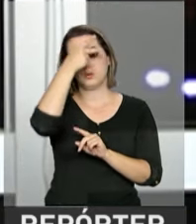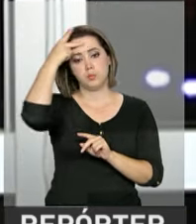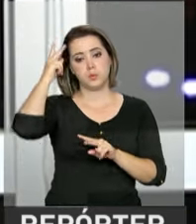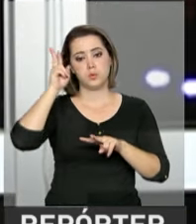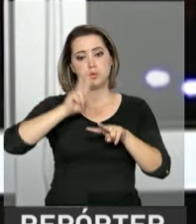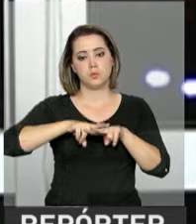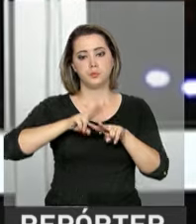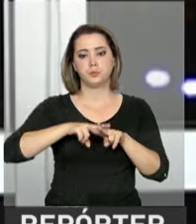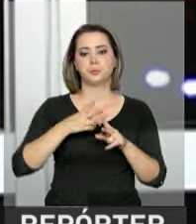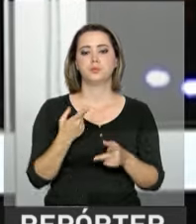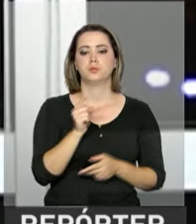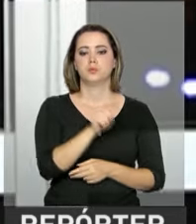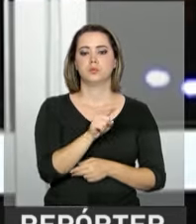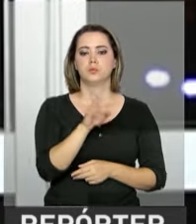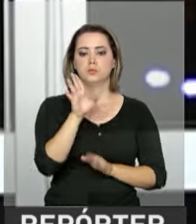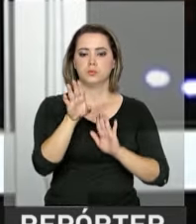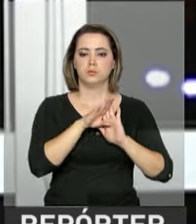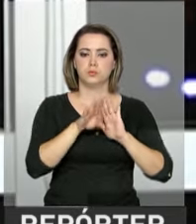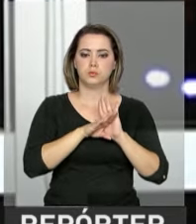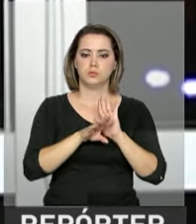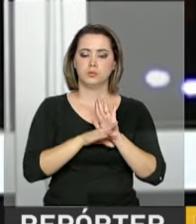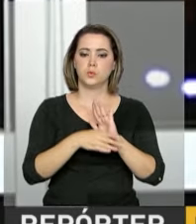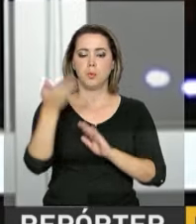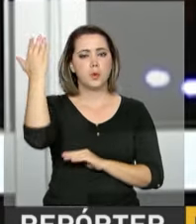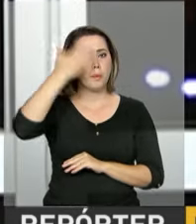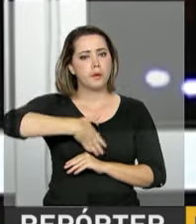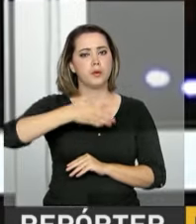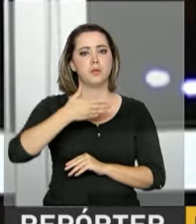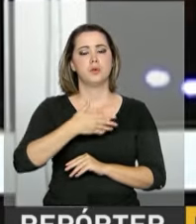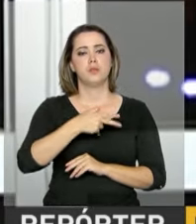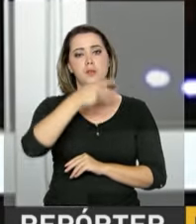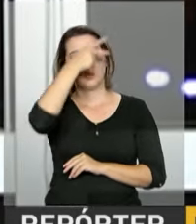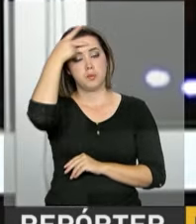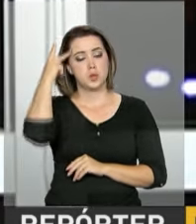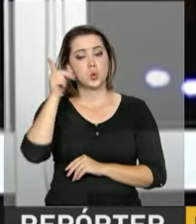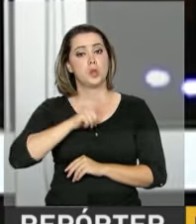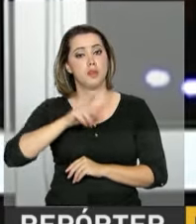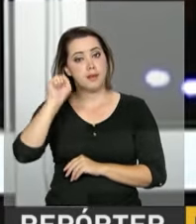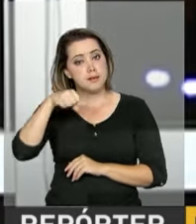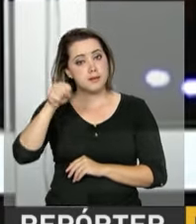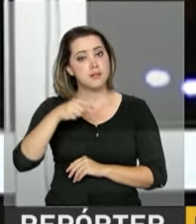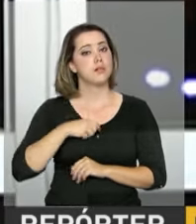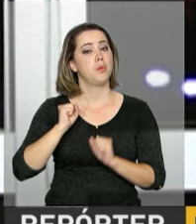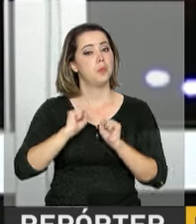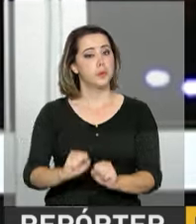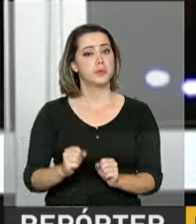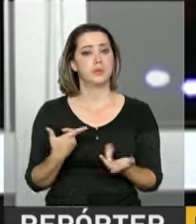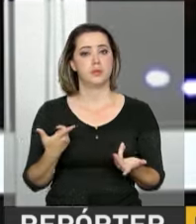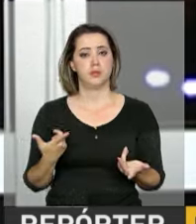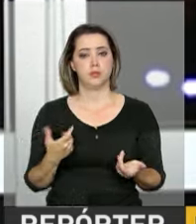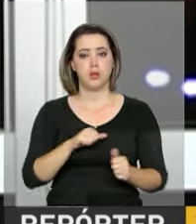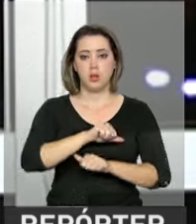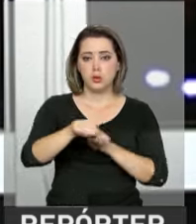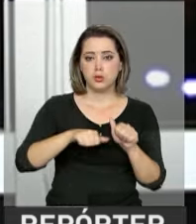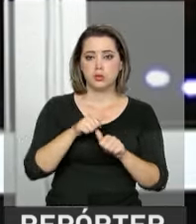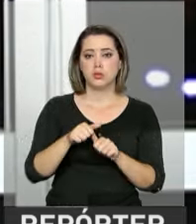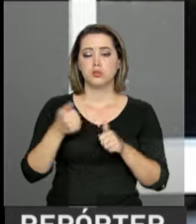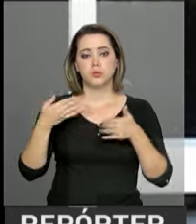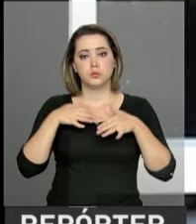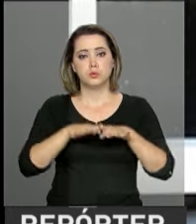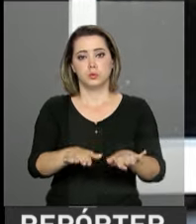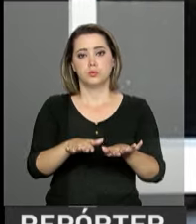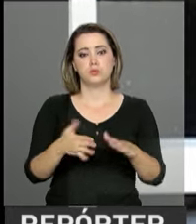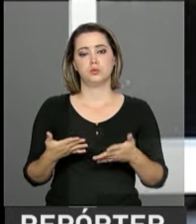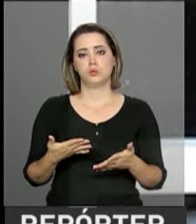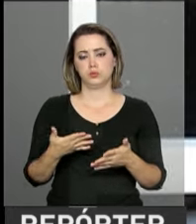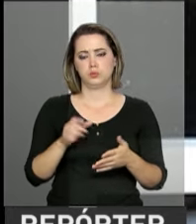que prova que o ser humano tem, sim, capacidade de recuperação.